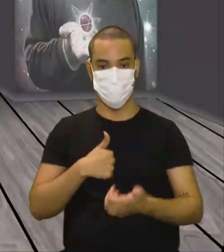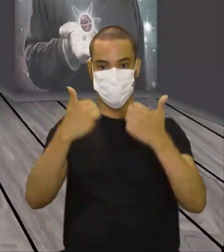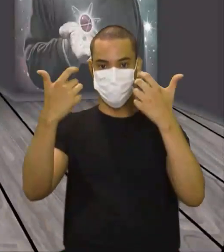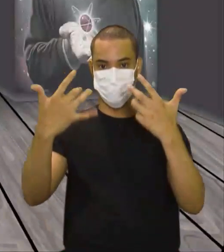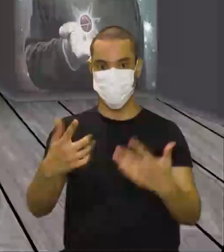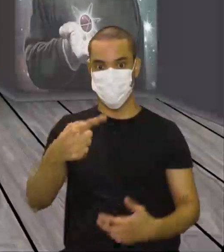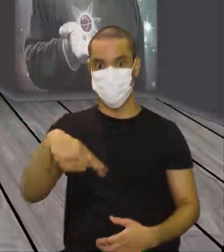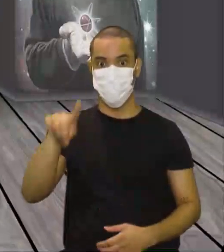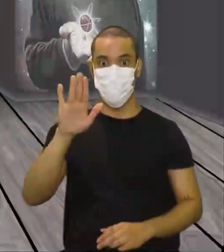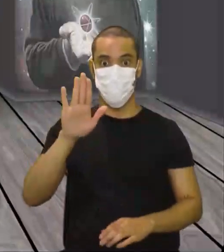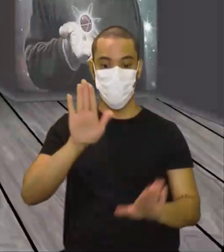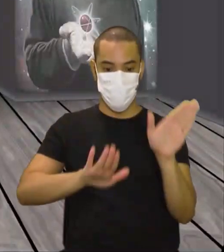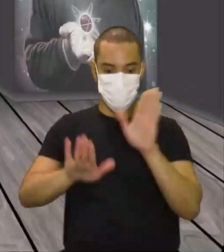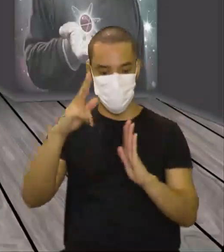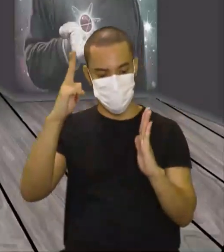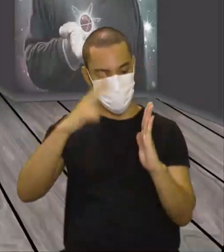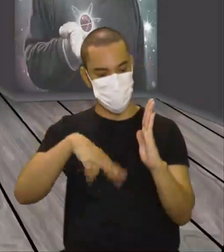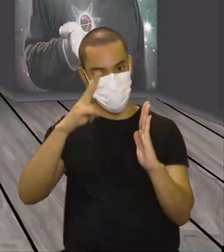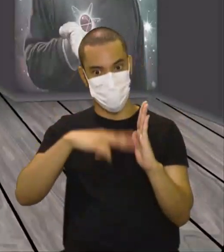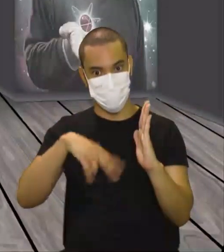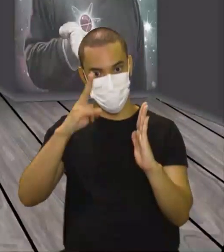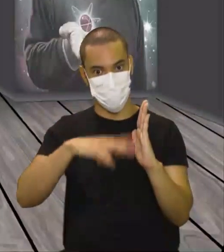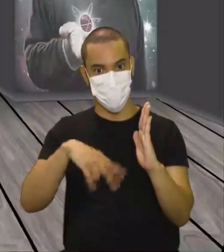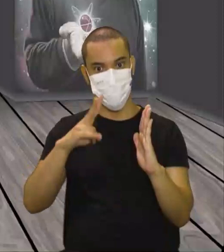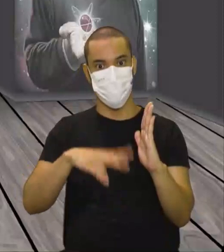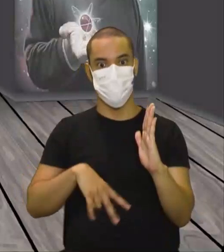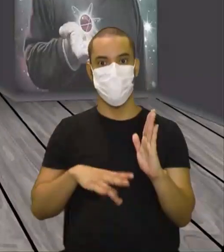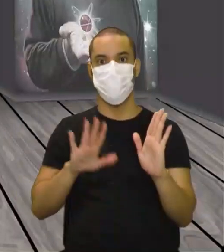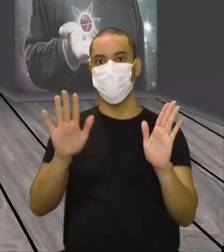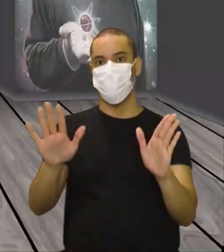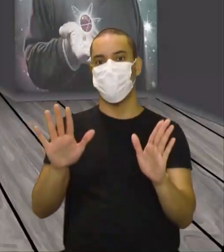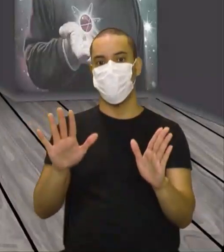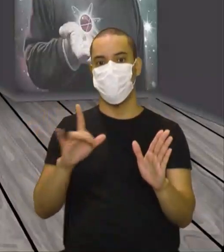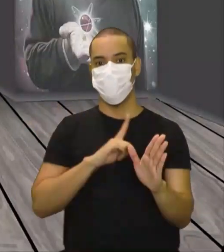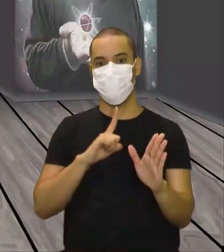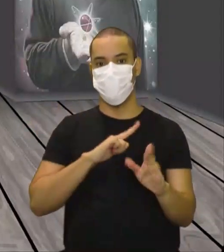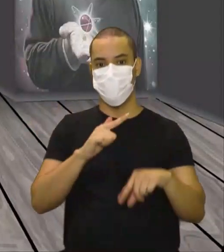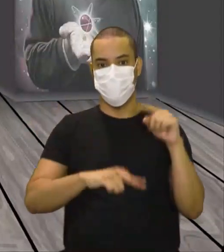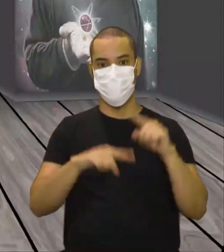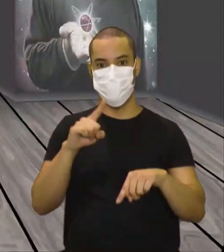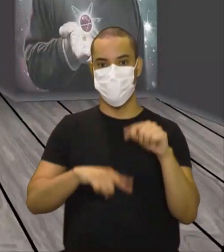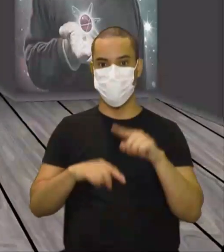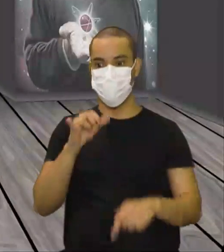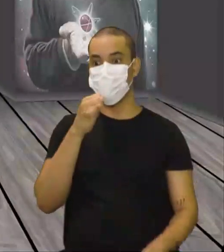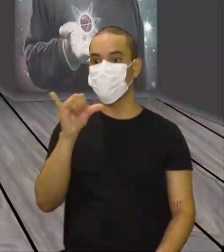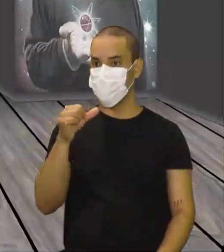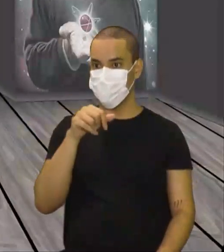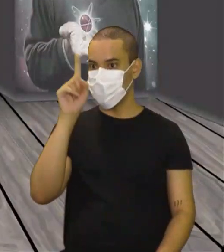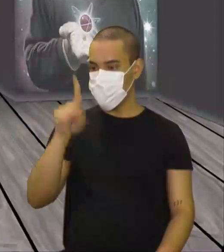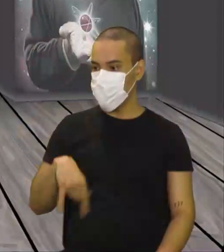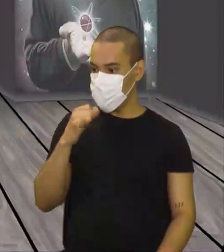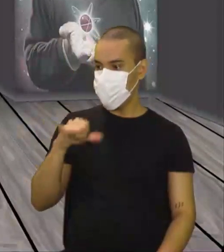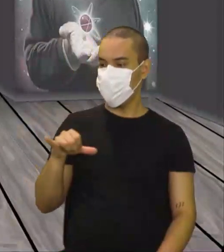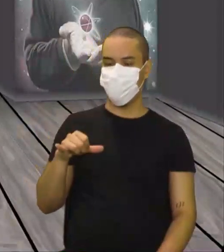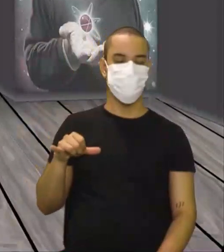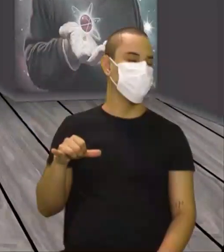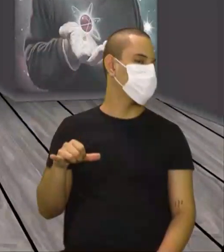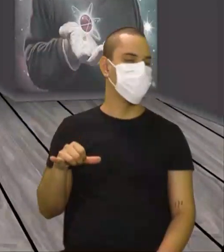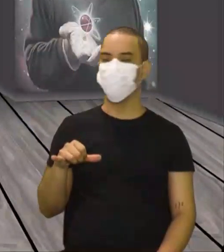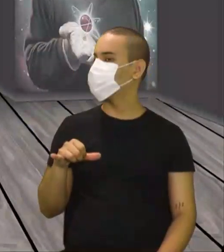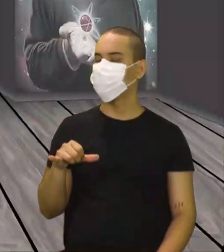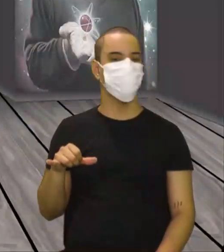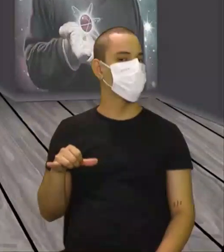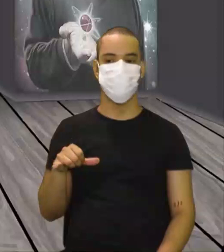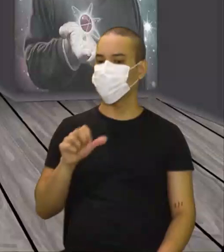toma cuidado com a leitura. Cara, são partículas que têm carga, eletricidade, então a força elétrica. Não.